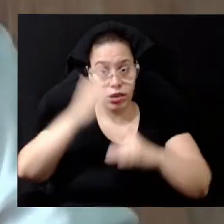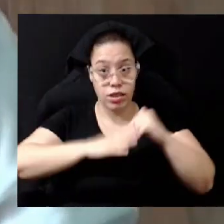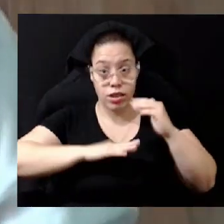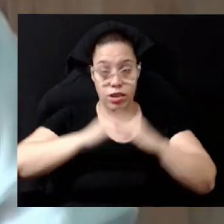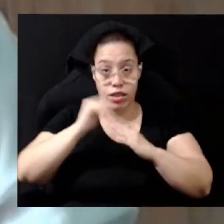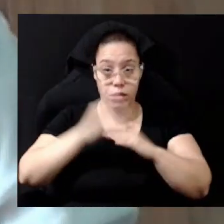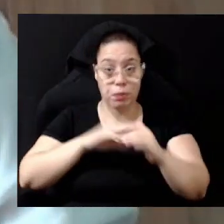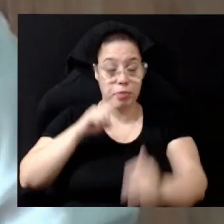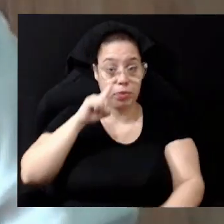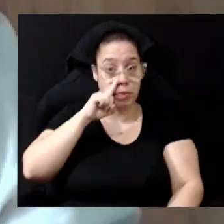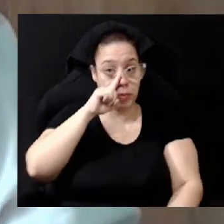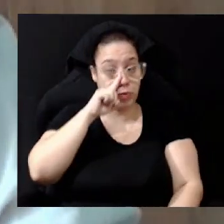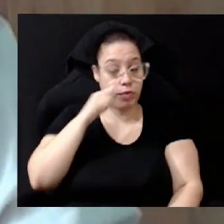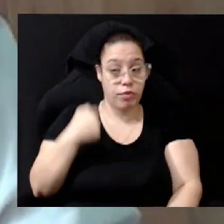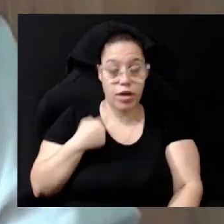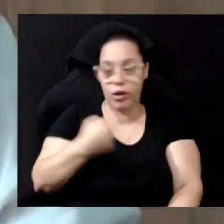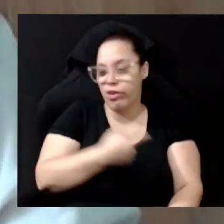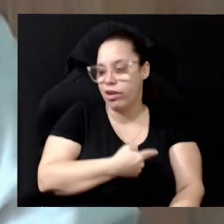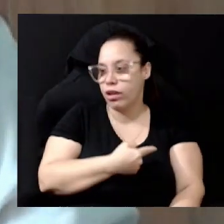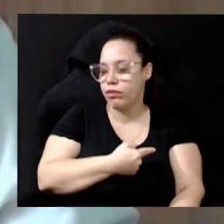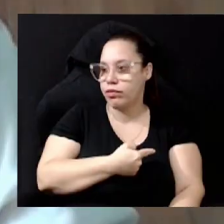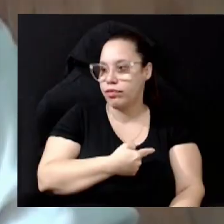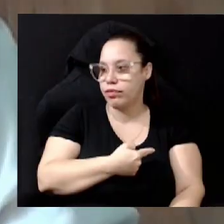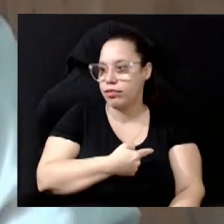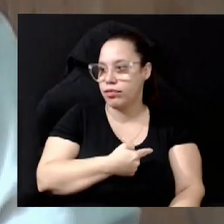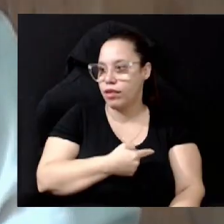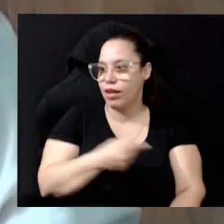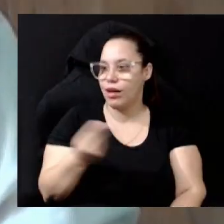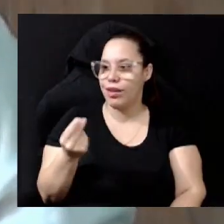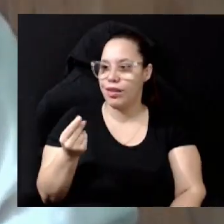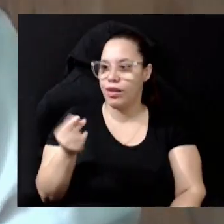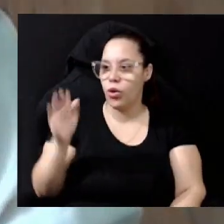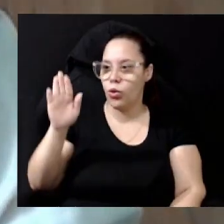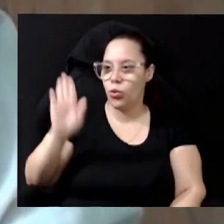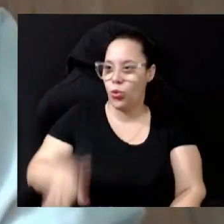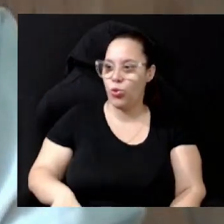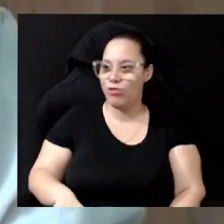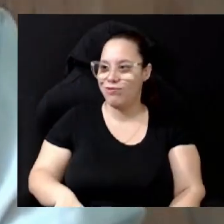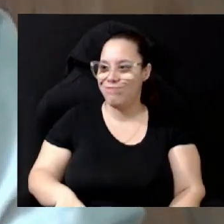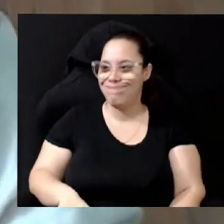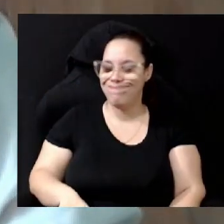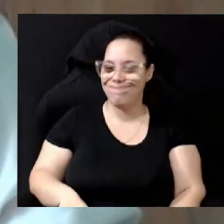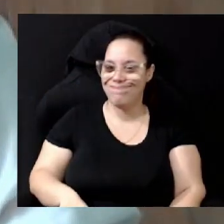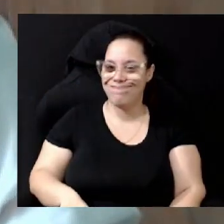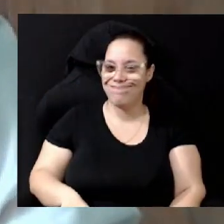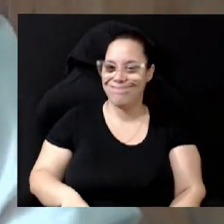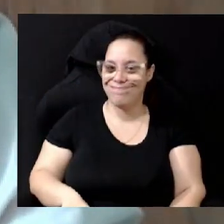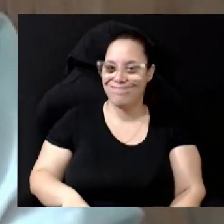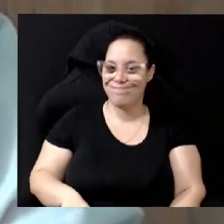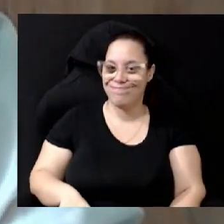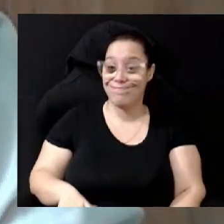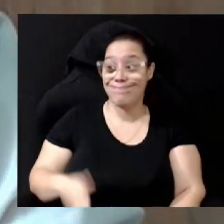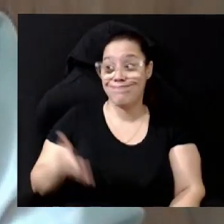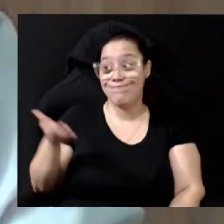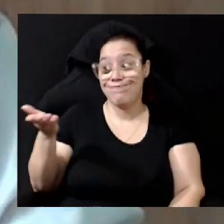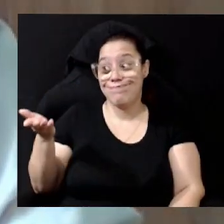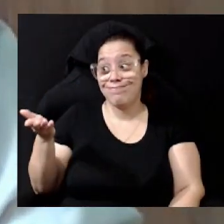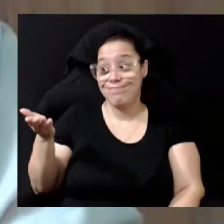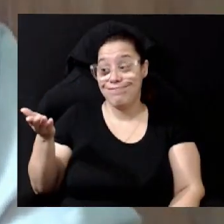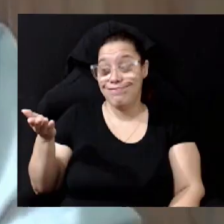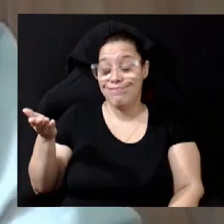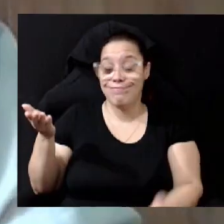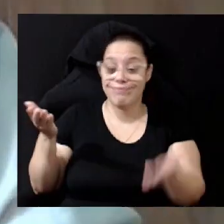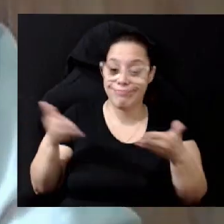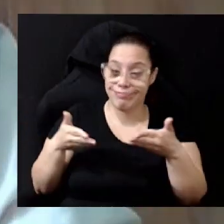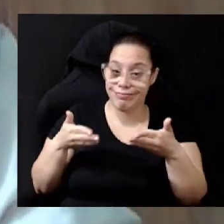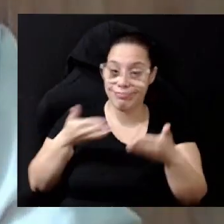é um produto tão nocivo para nós? Porque ele é muito barato, é um material muito barato.